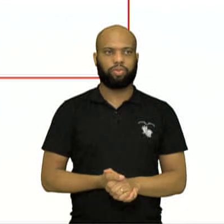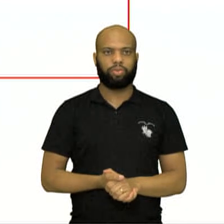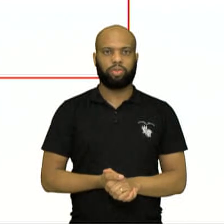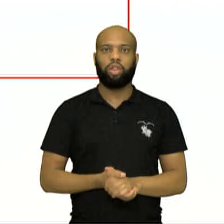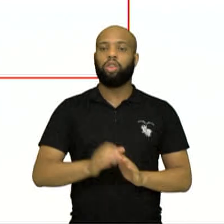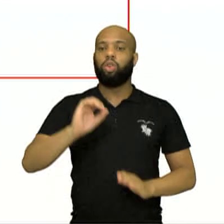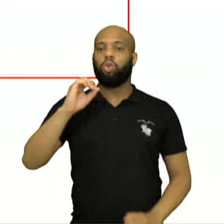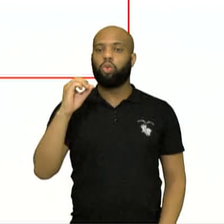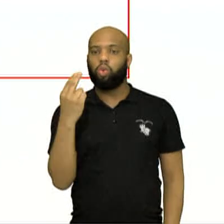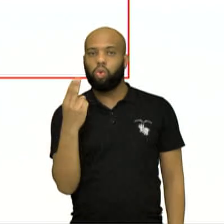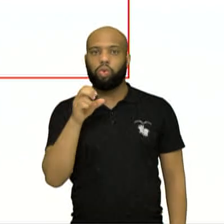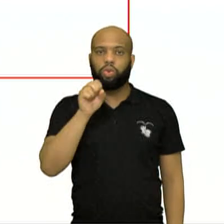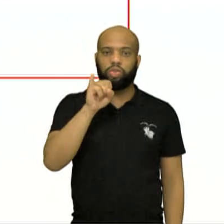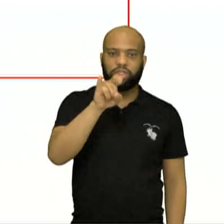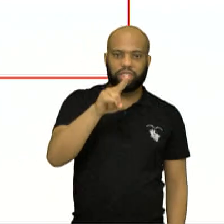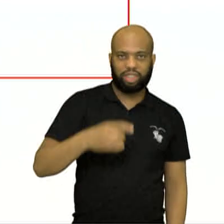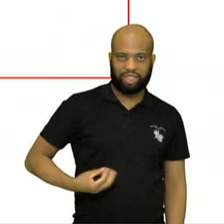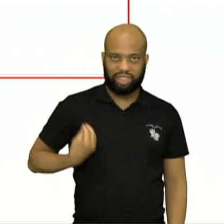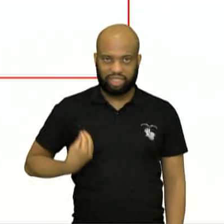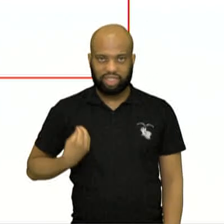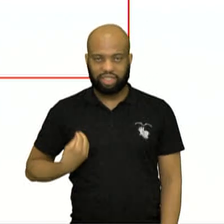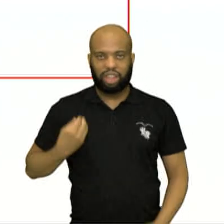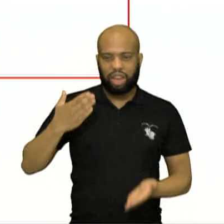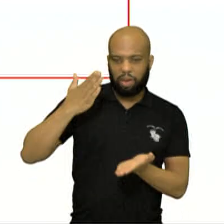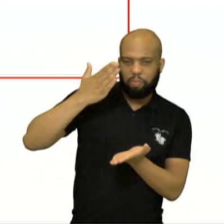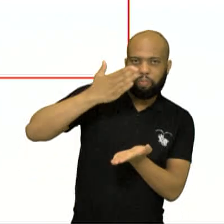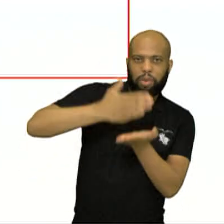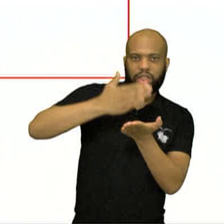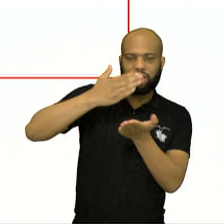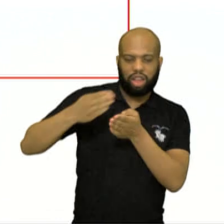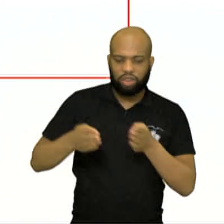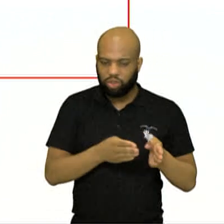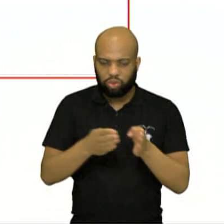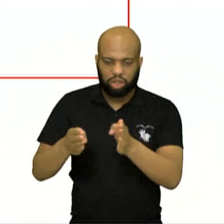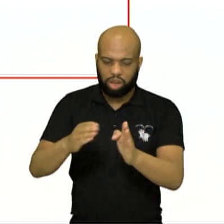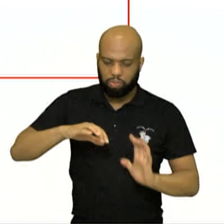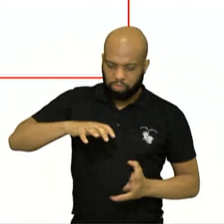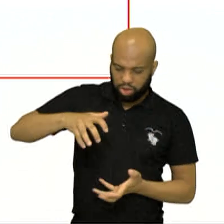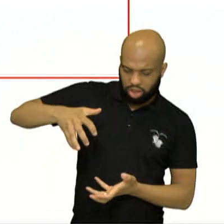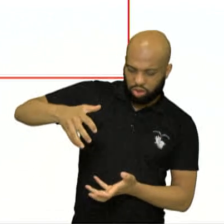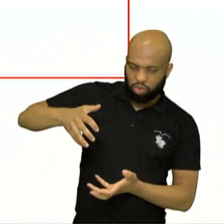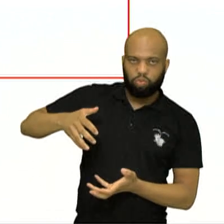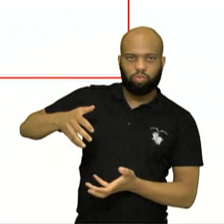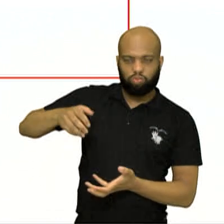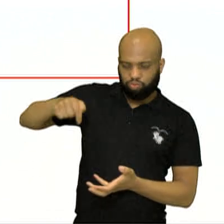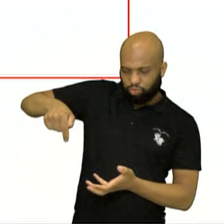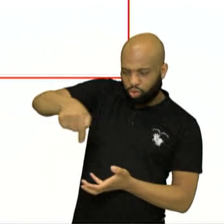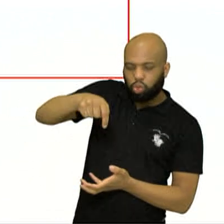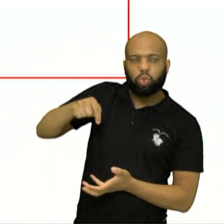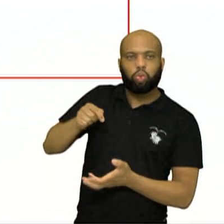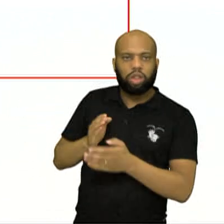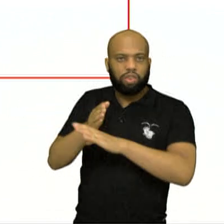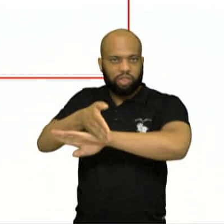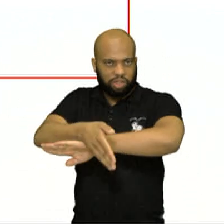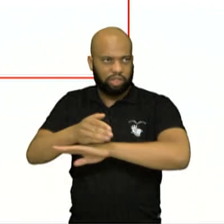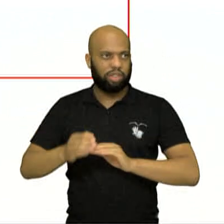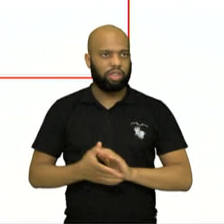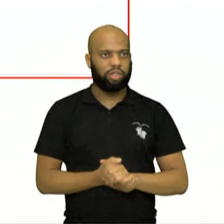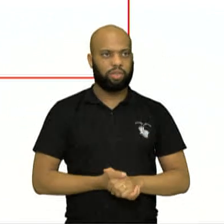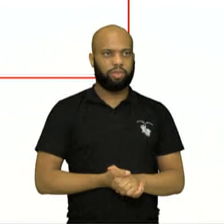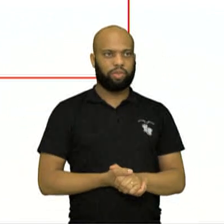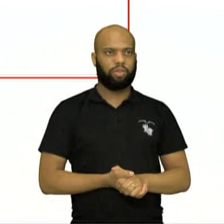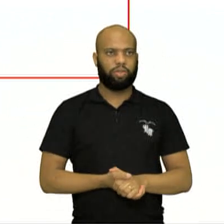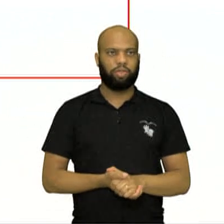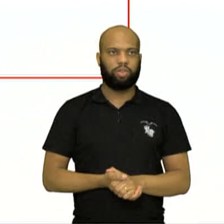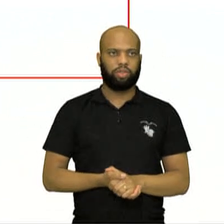ou se você está na metade do caminho atravessando o mundo, you'll always be with me. You